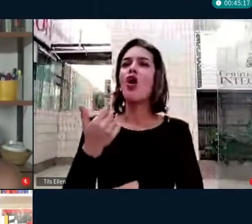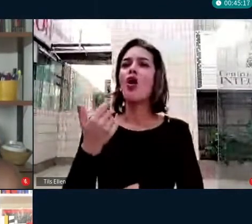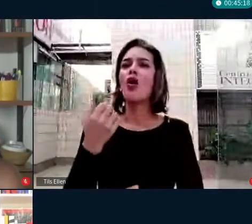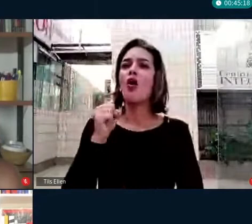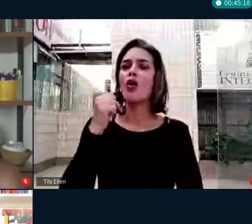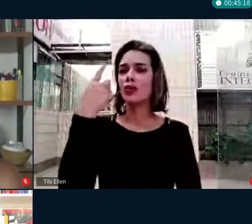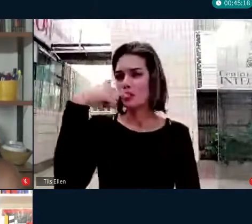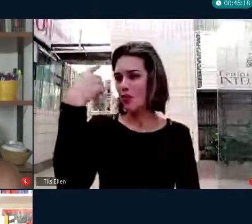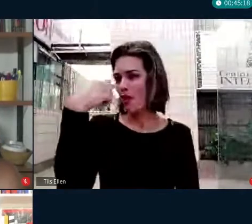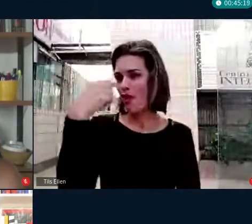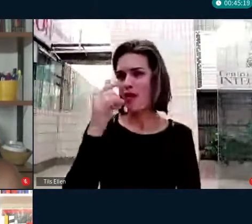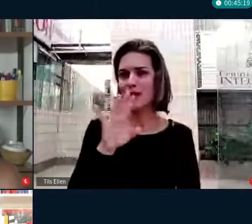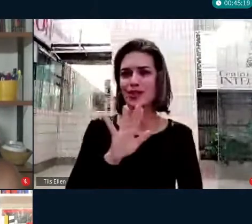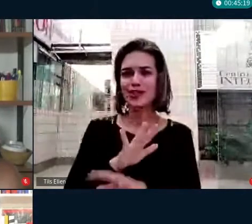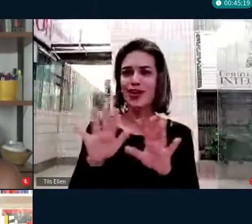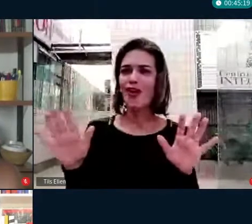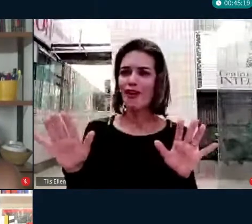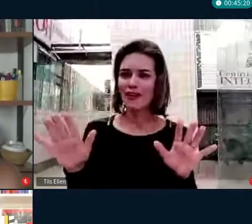A gente teve toda